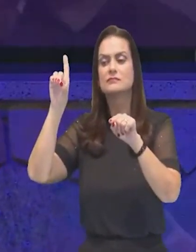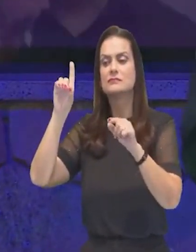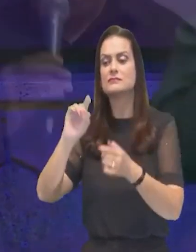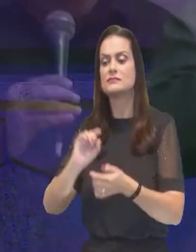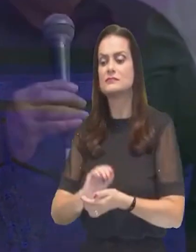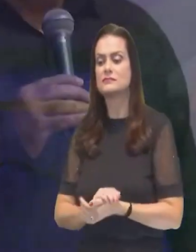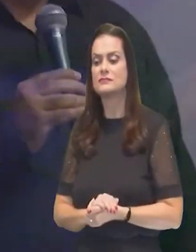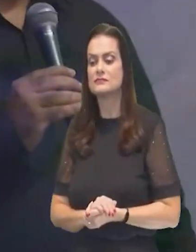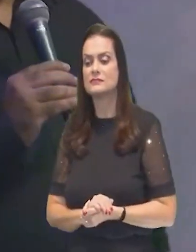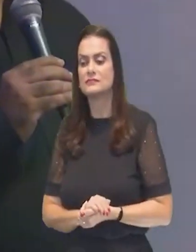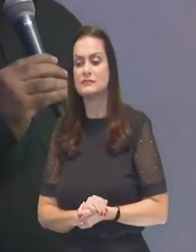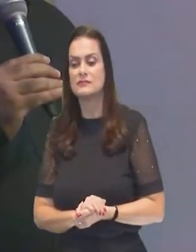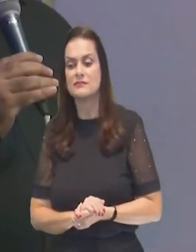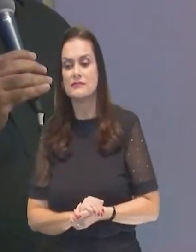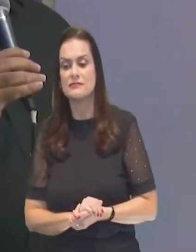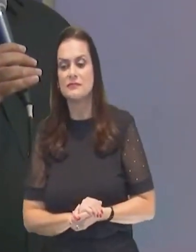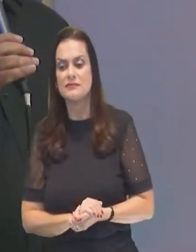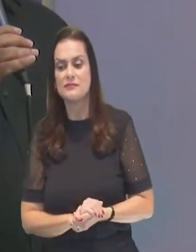Deus?